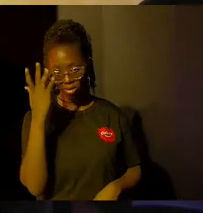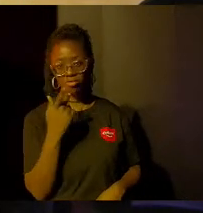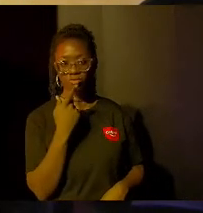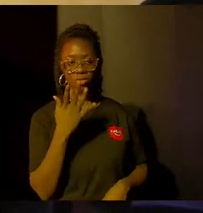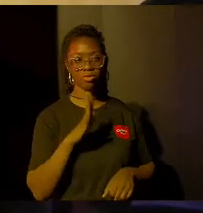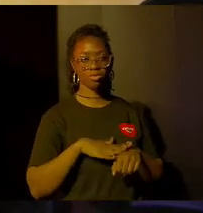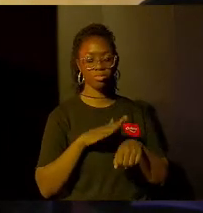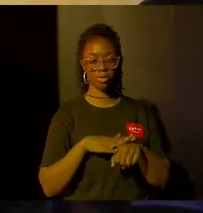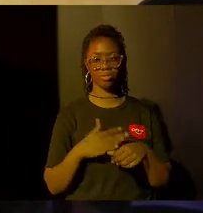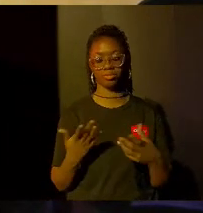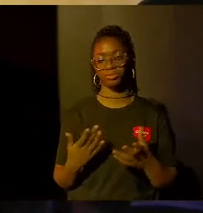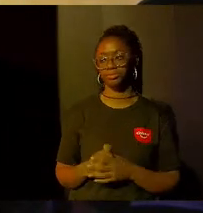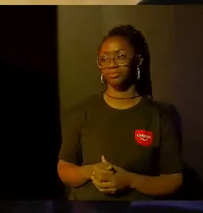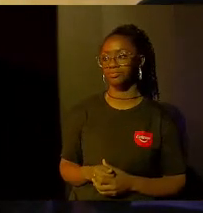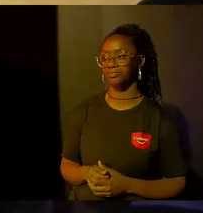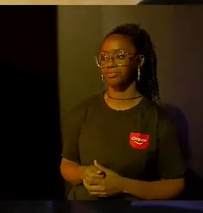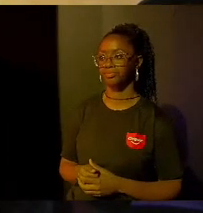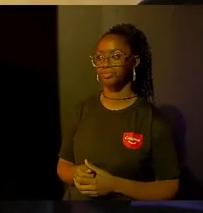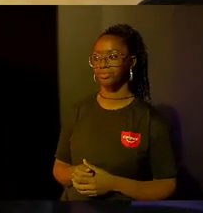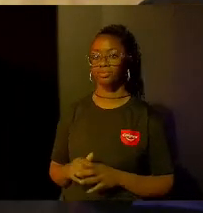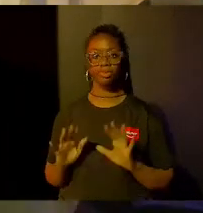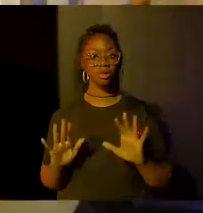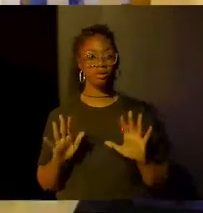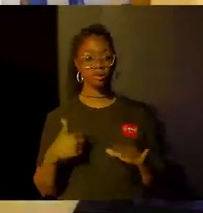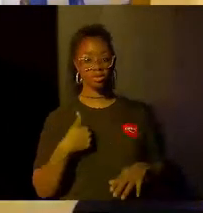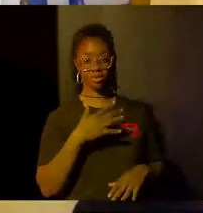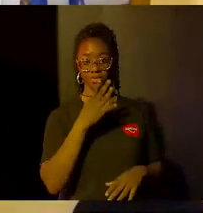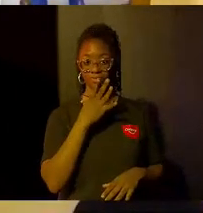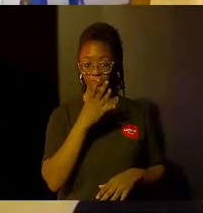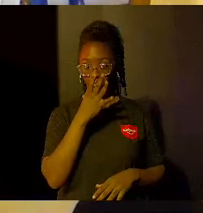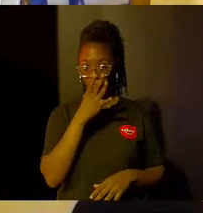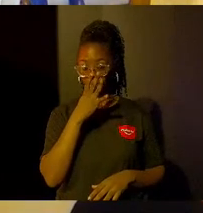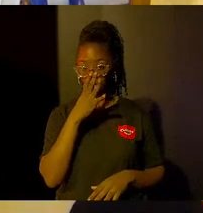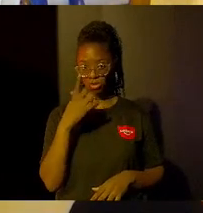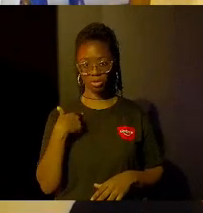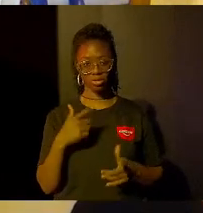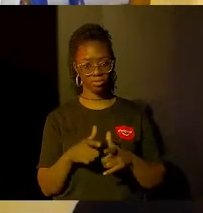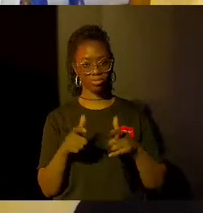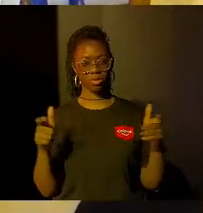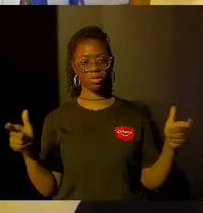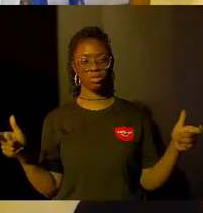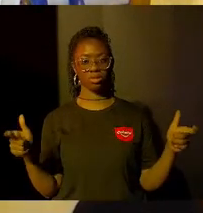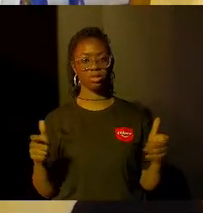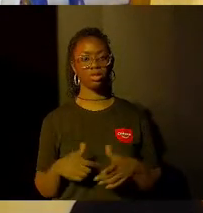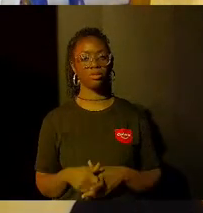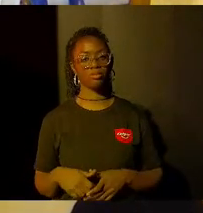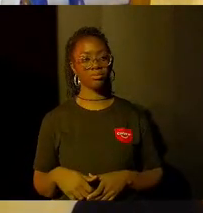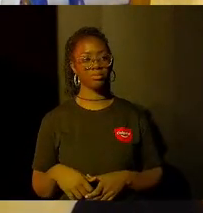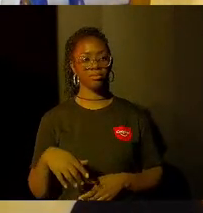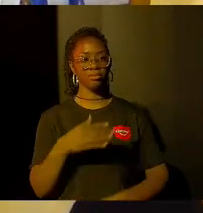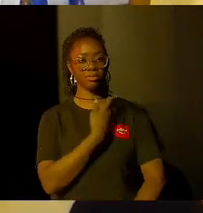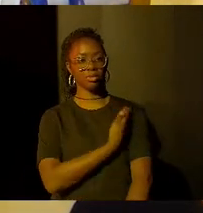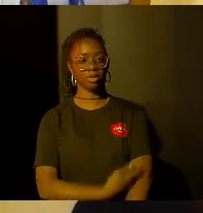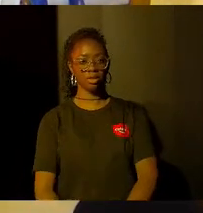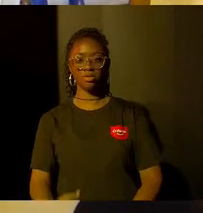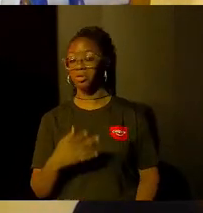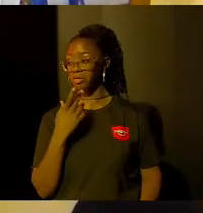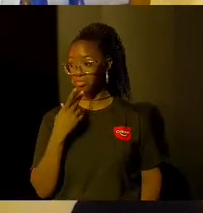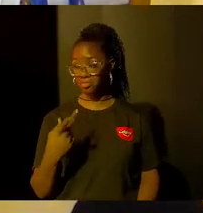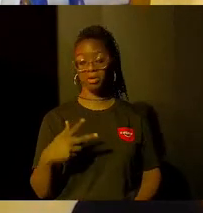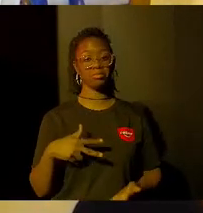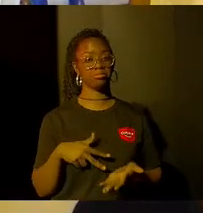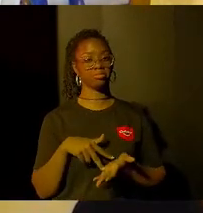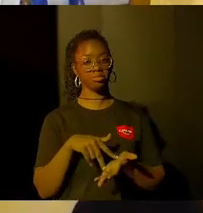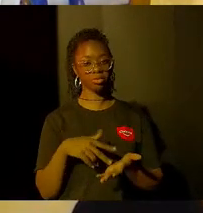tudo e falava pera aí eu tô assistindo um monte de monólogo a maioria monólogos de pessoas intérpretes brancos e eles falam sobre